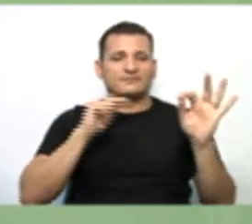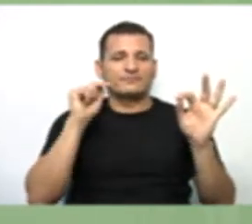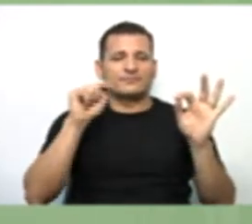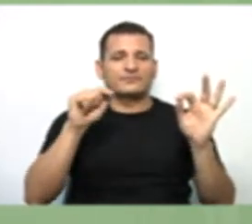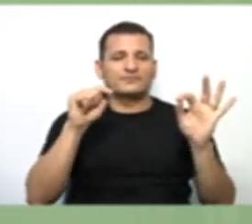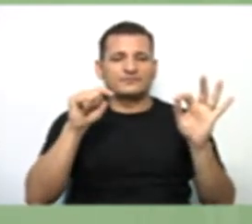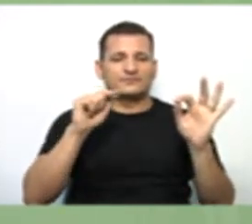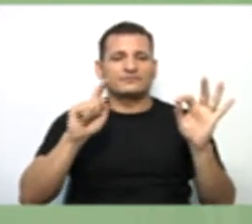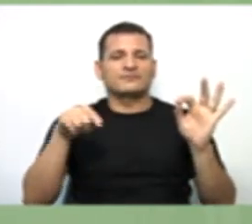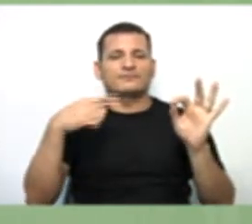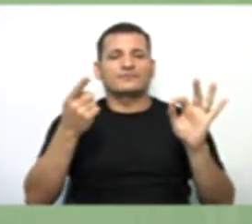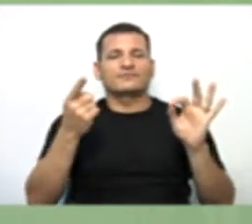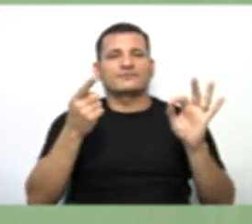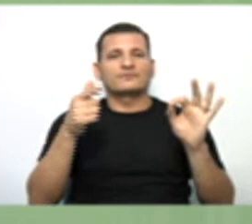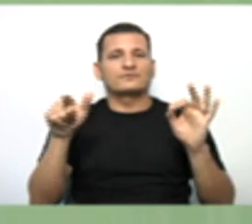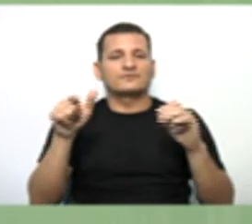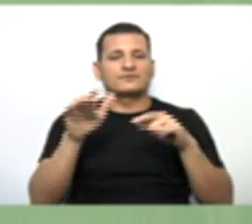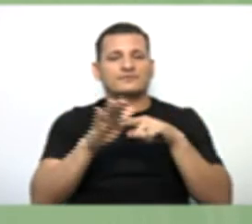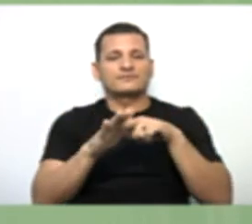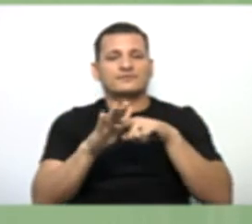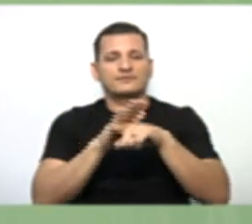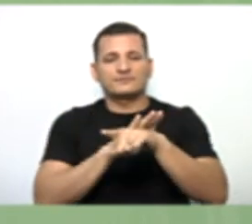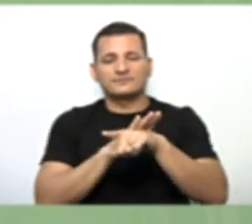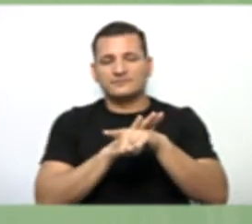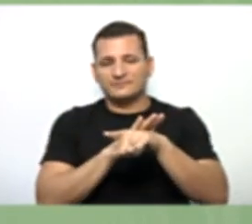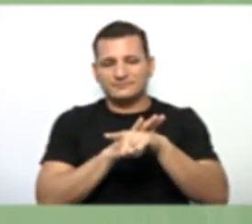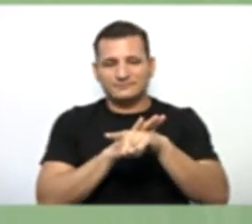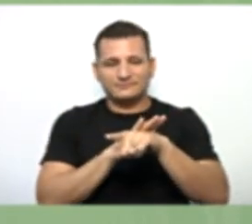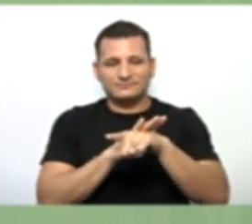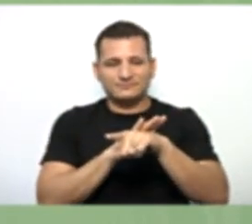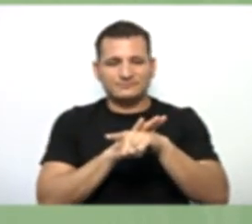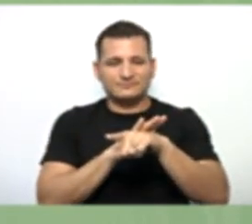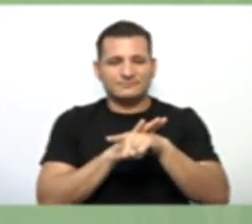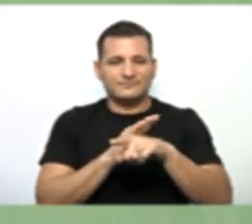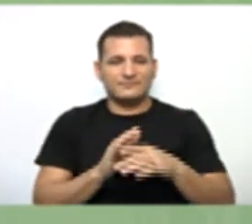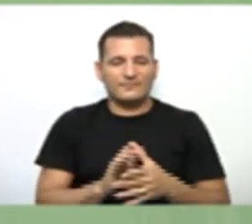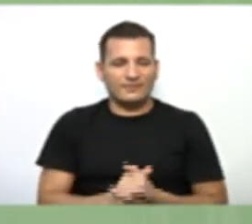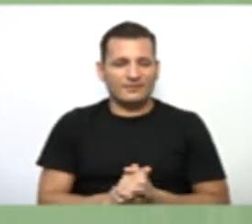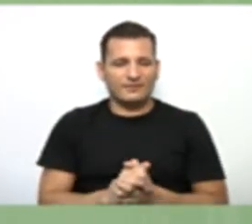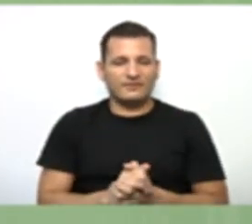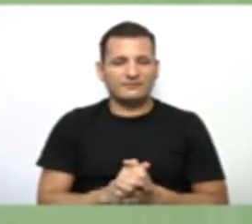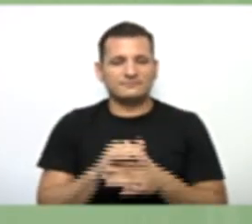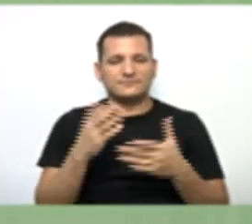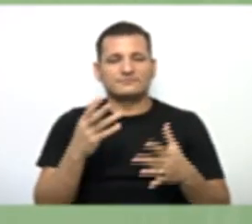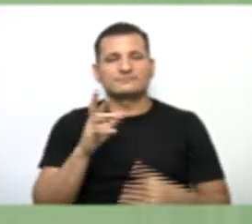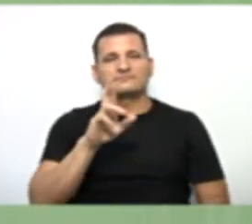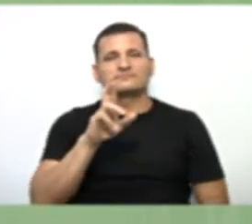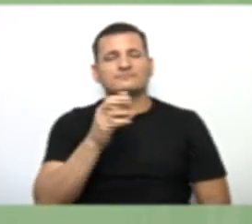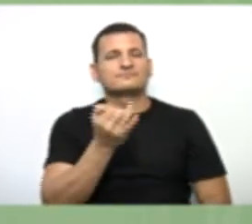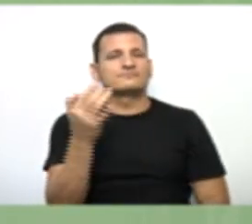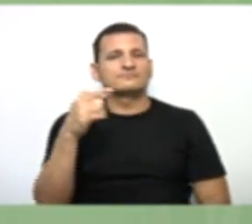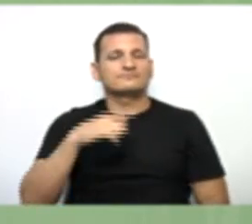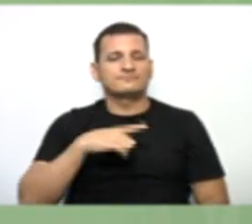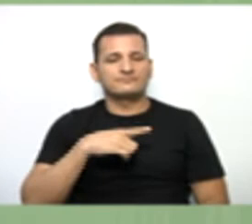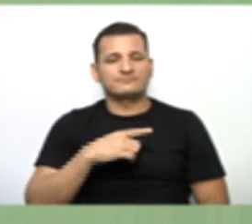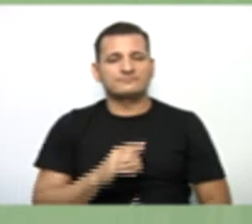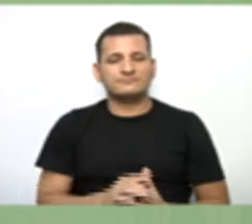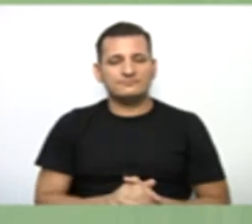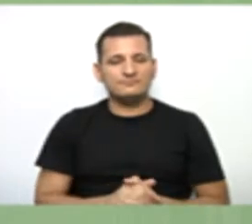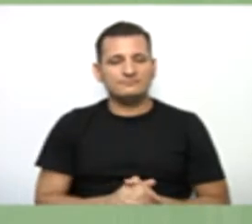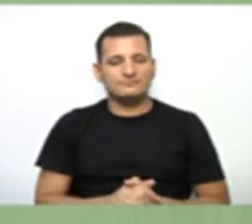faz outra, né? Outra pergunta, tá bom? Então, quantos R's tem isso, professor Gilberto?